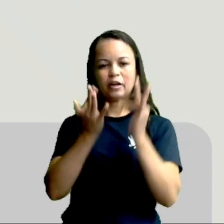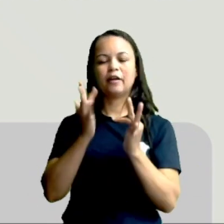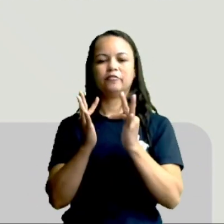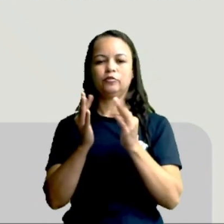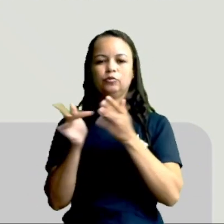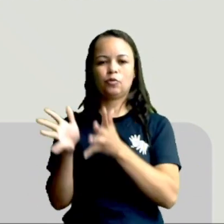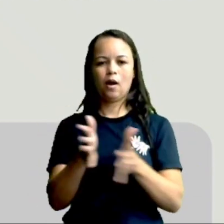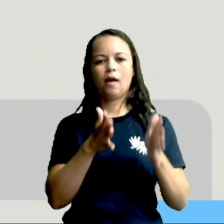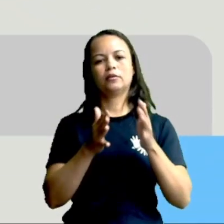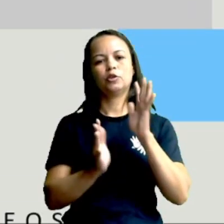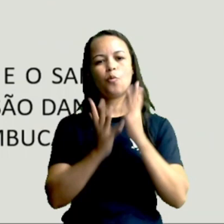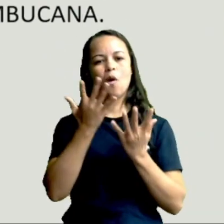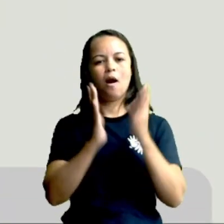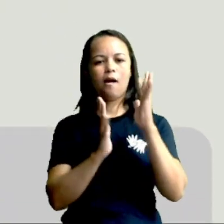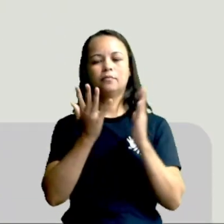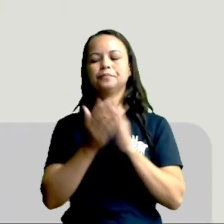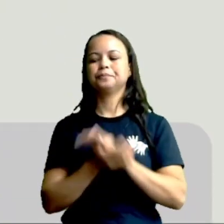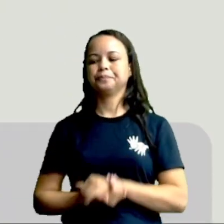Carnaval.